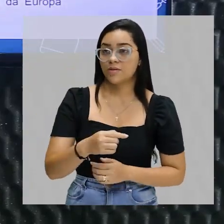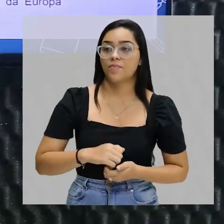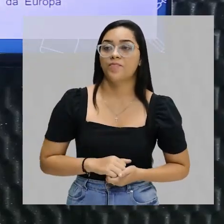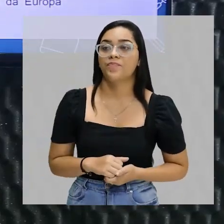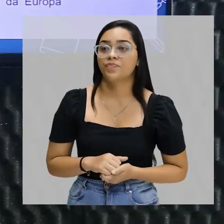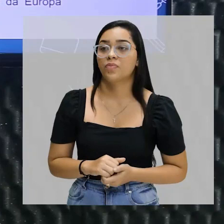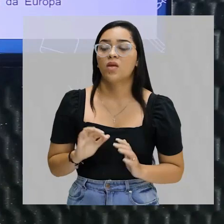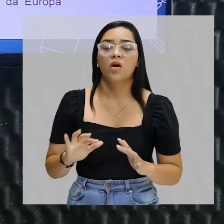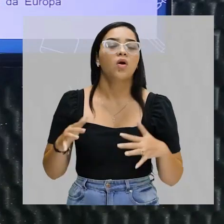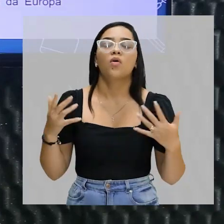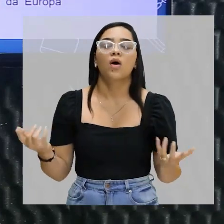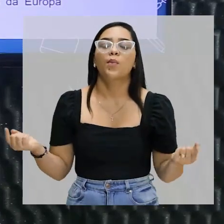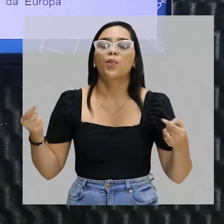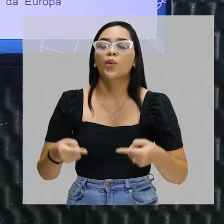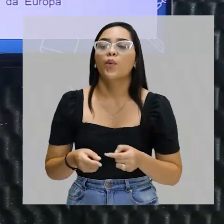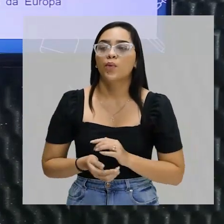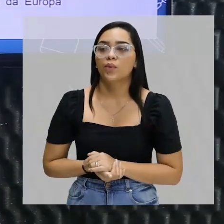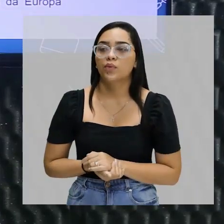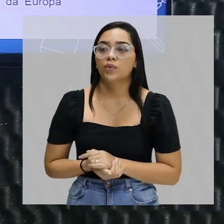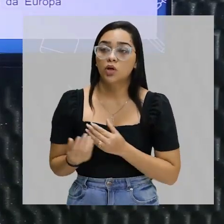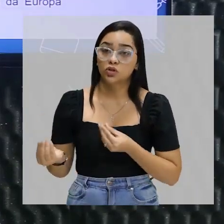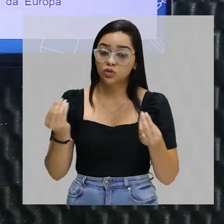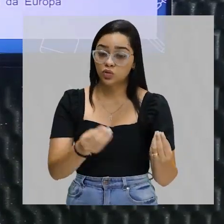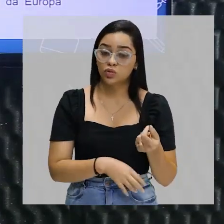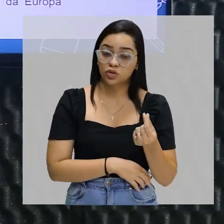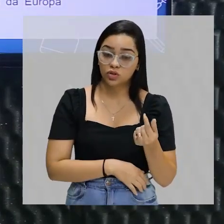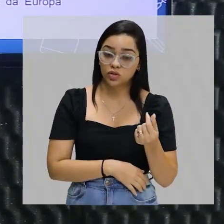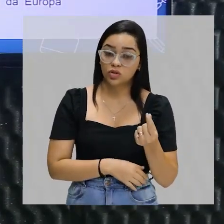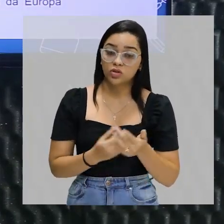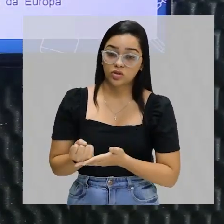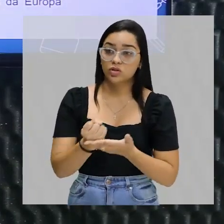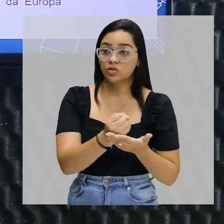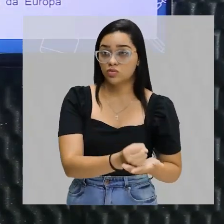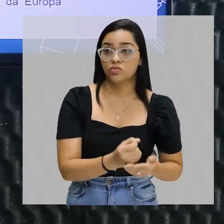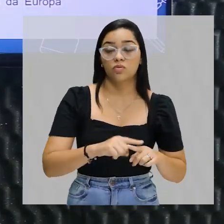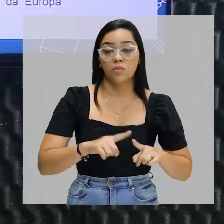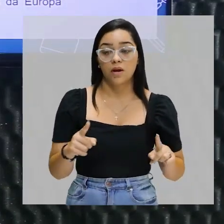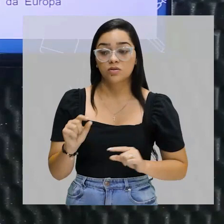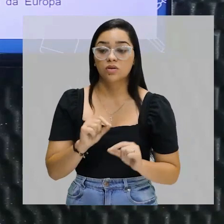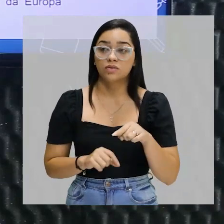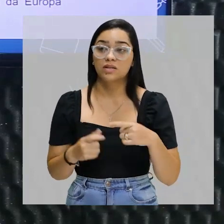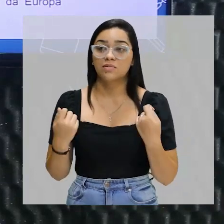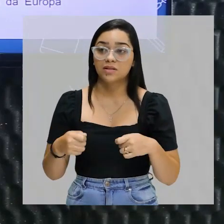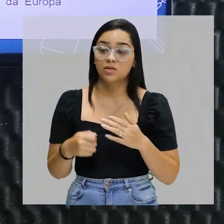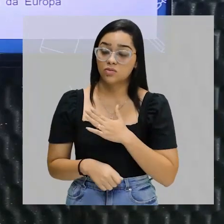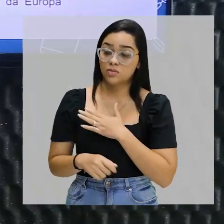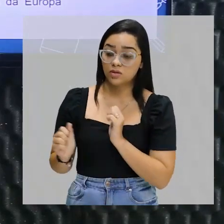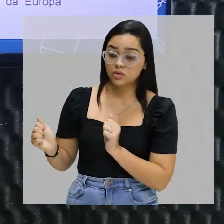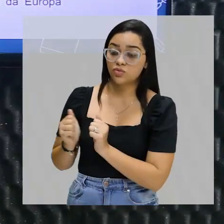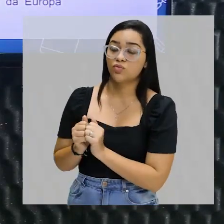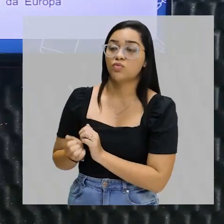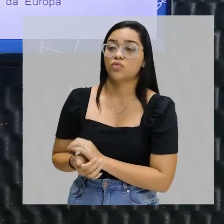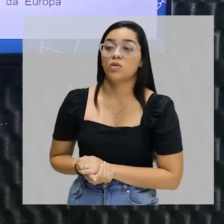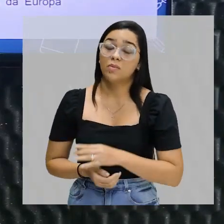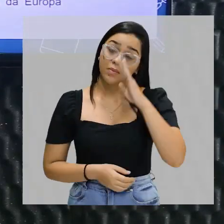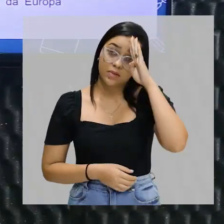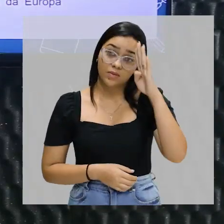mundial qual era a contrapartida eu te dou esse dinheiro eu te ajudo a te reconstruir Mas tu vai ter que ficar do meu lado na Guerra Fria